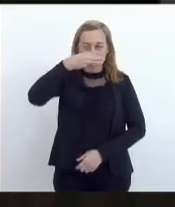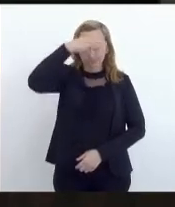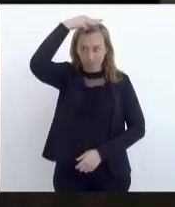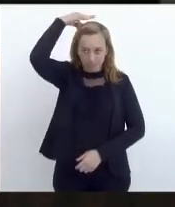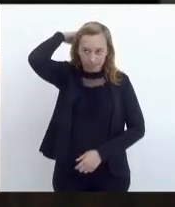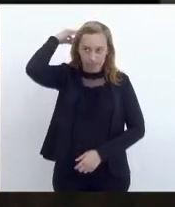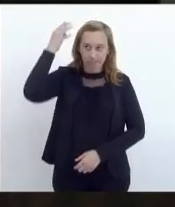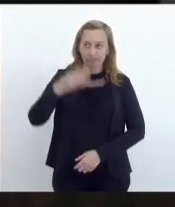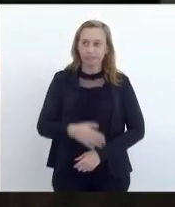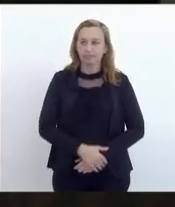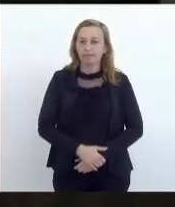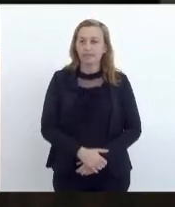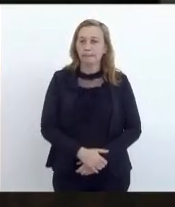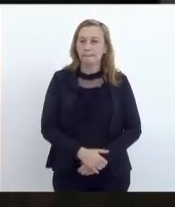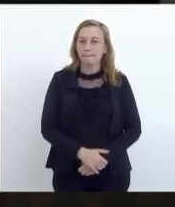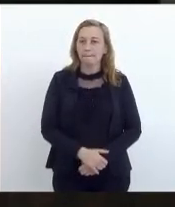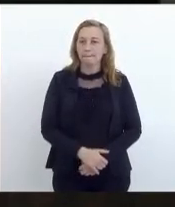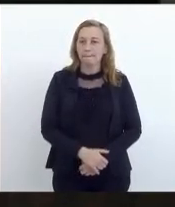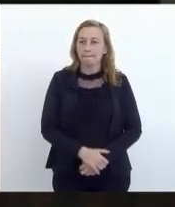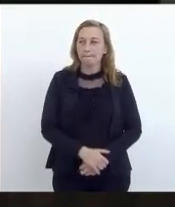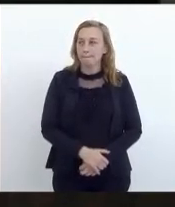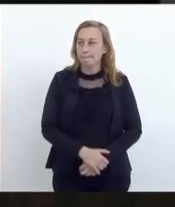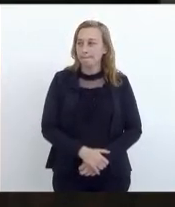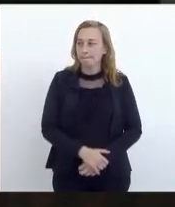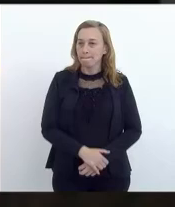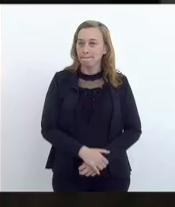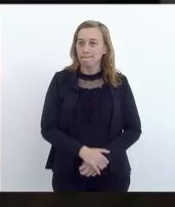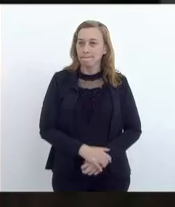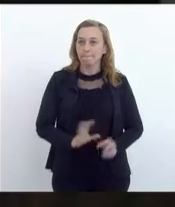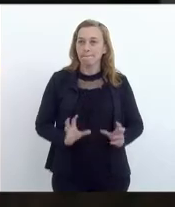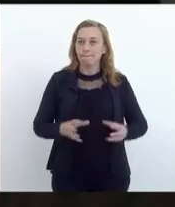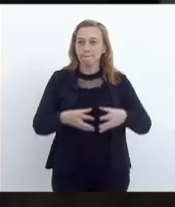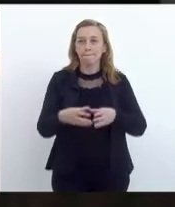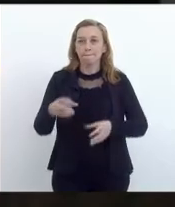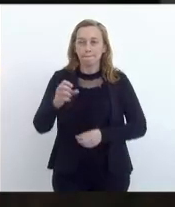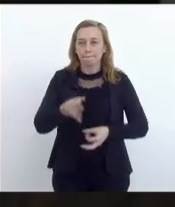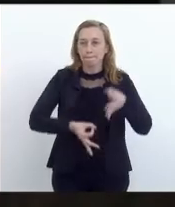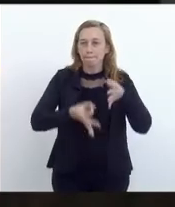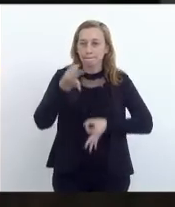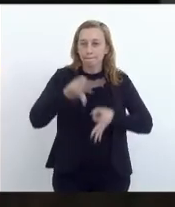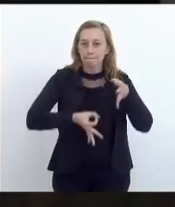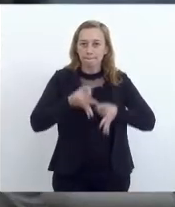Pacheco. Deputado Márcio Pacheco, pela Comissão de Constituição e Justiça.